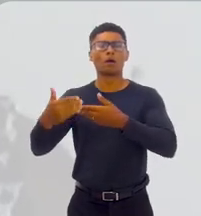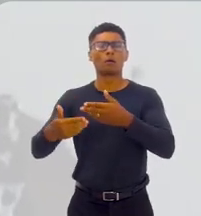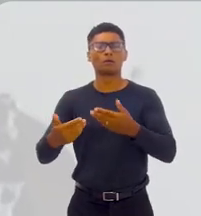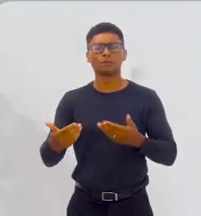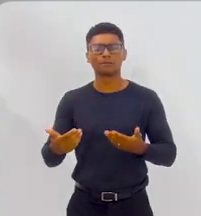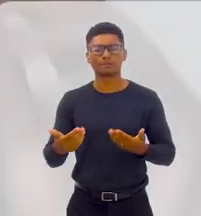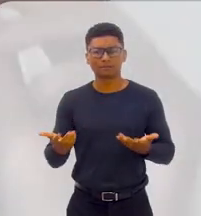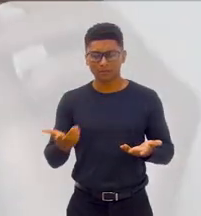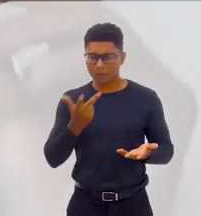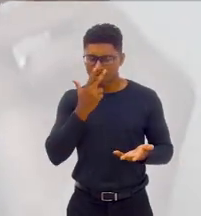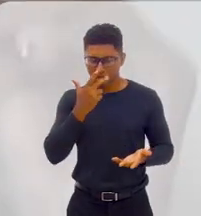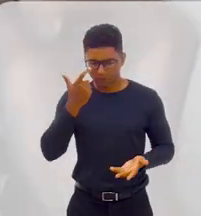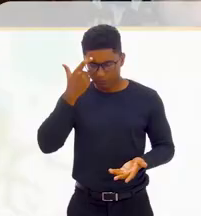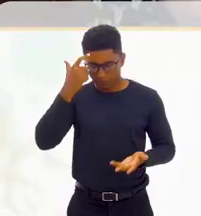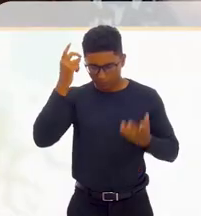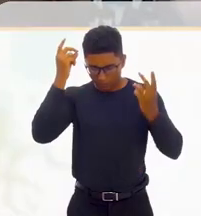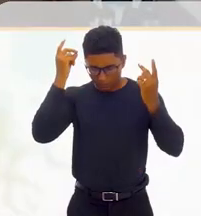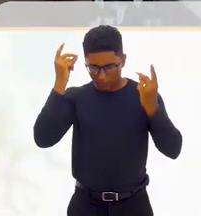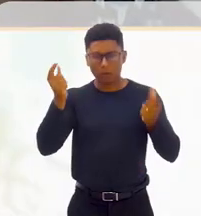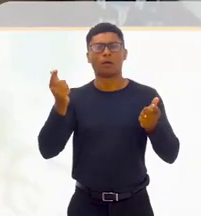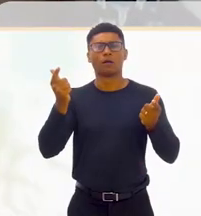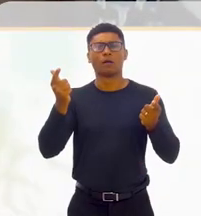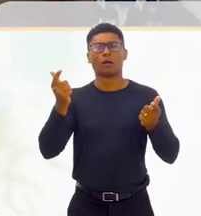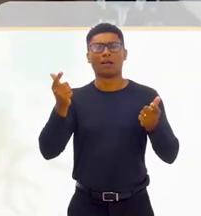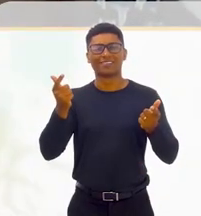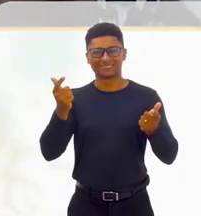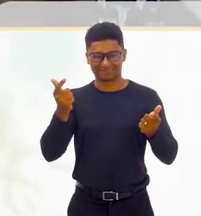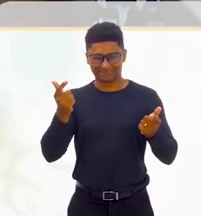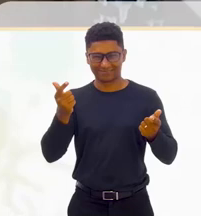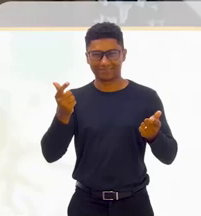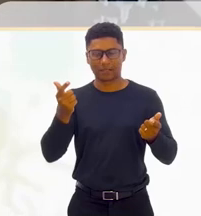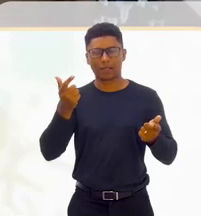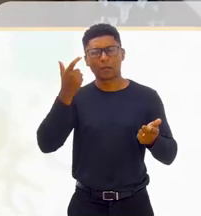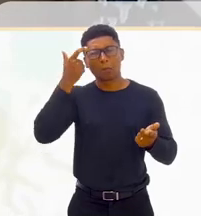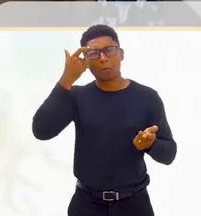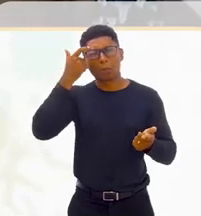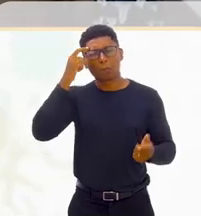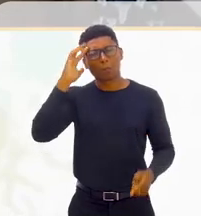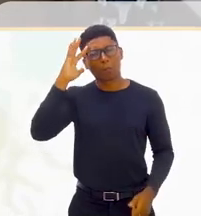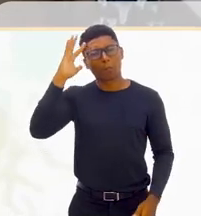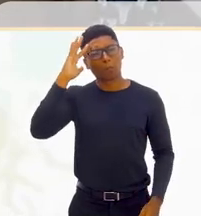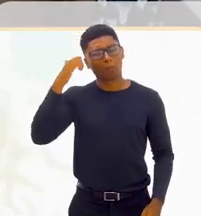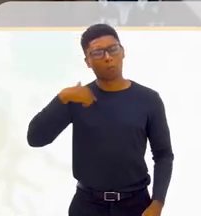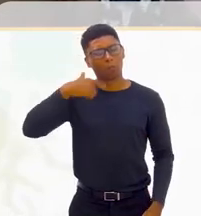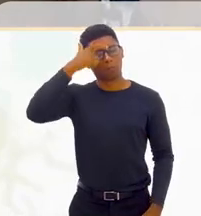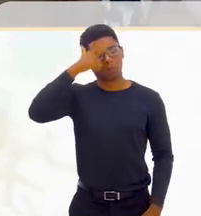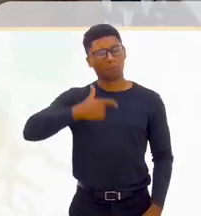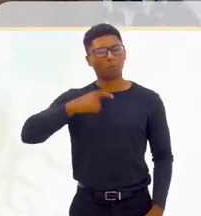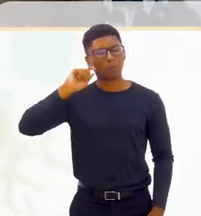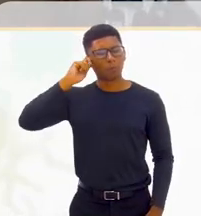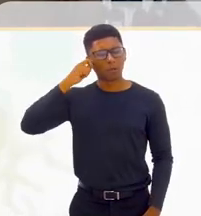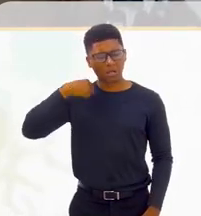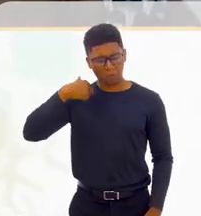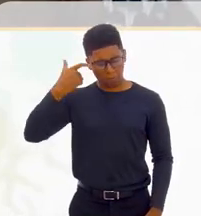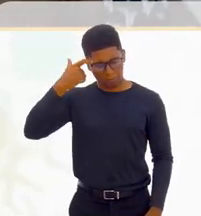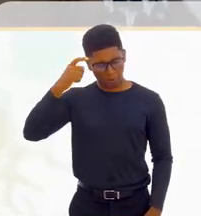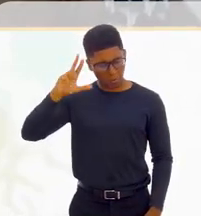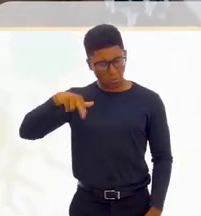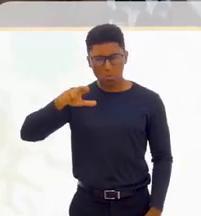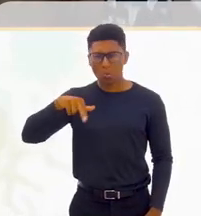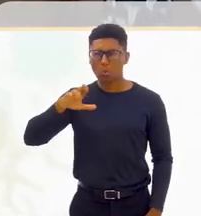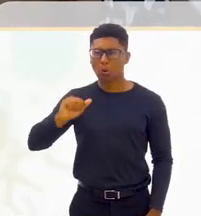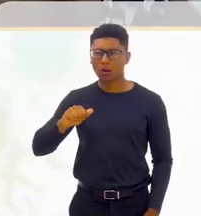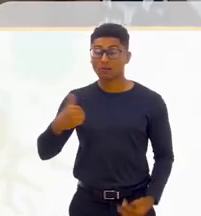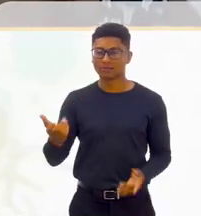que parece que uma coisa estartou na minha cabeça quando eu comecei a pensar que eu era negra e que eu nunca tinha pensado